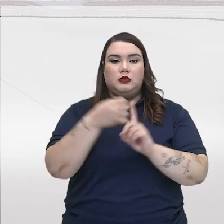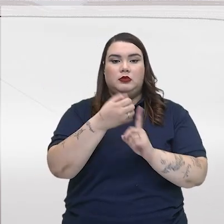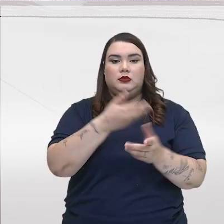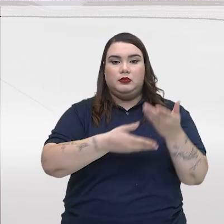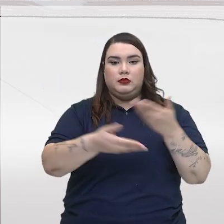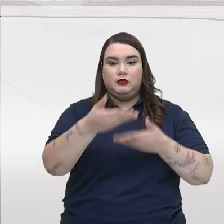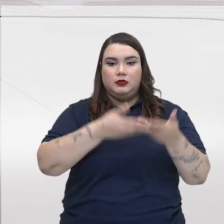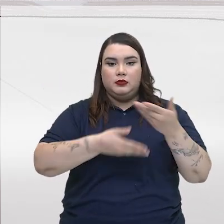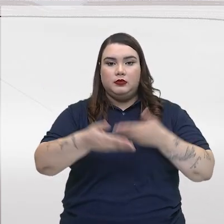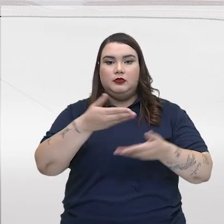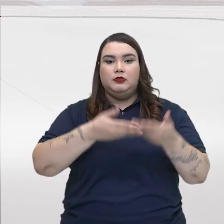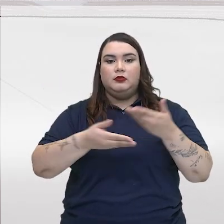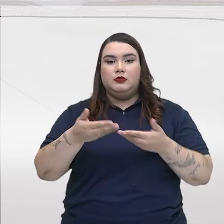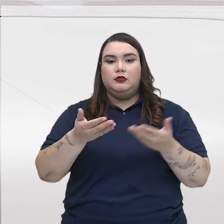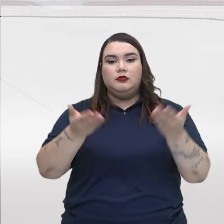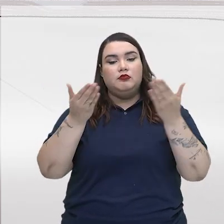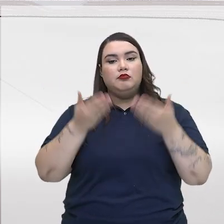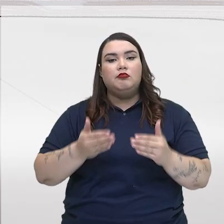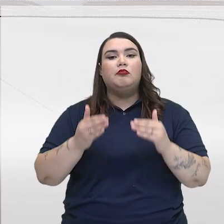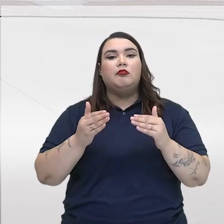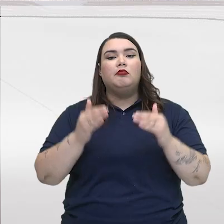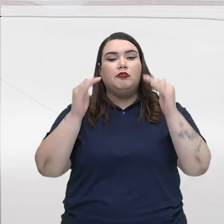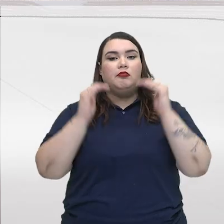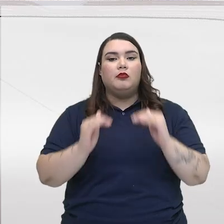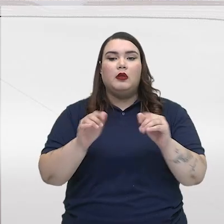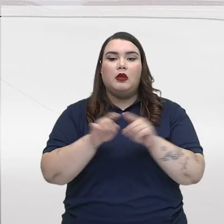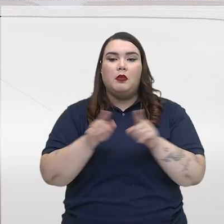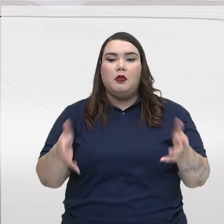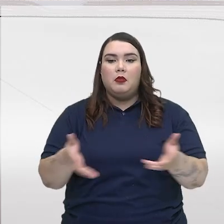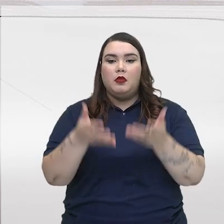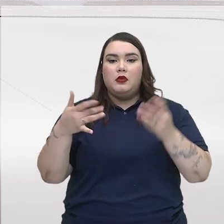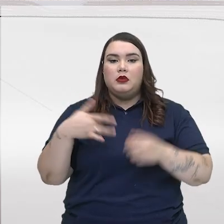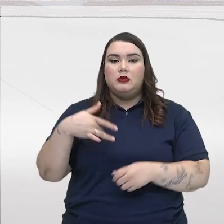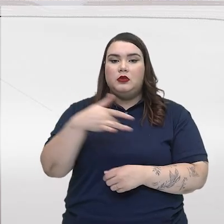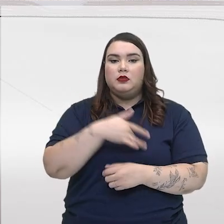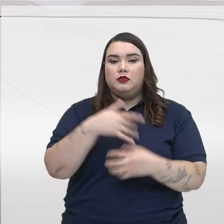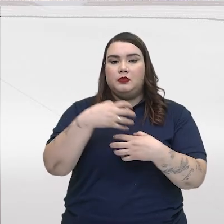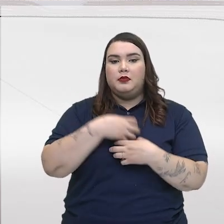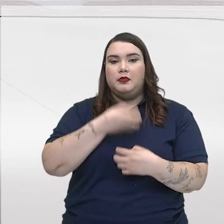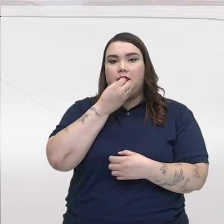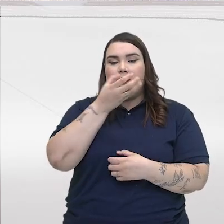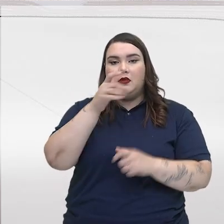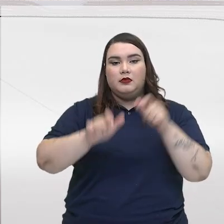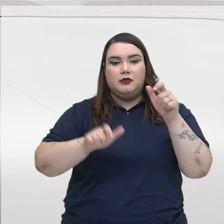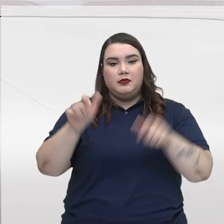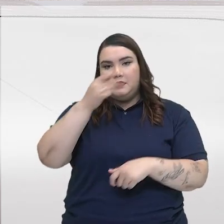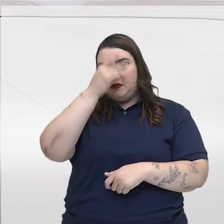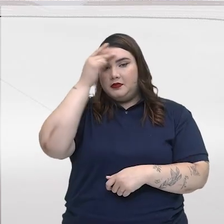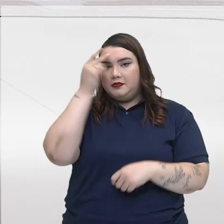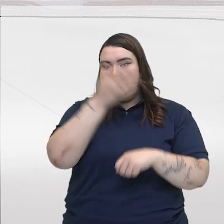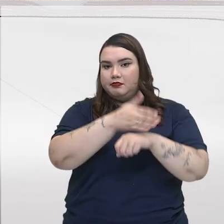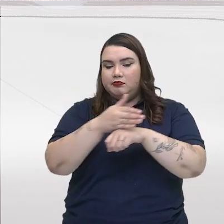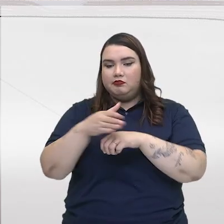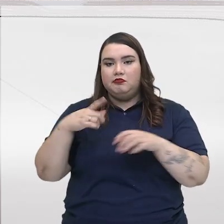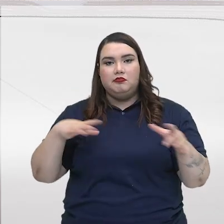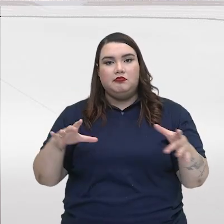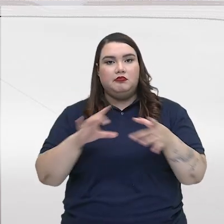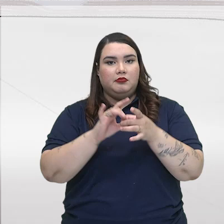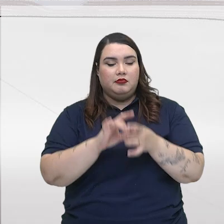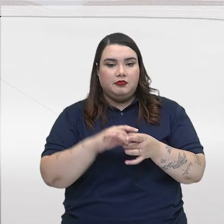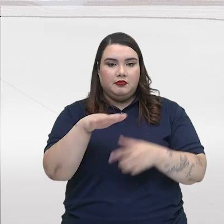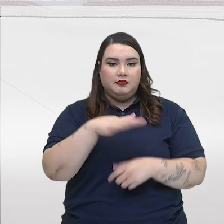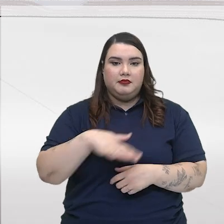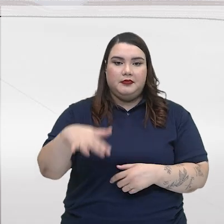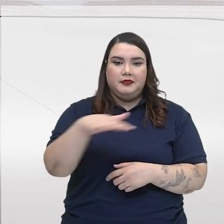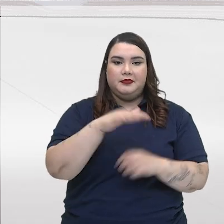e vai promover ali a saúde e o bem-estar dos praticantes, das pessoas que estão envolvidas ali nas apresentações e até quem